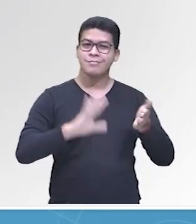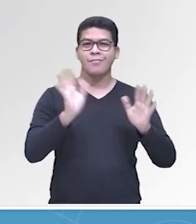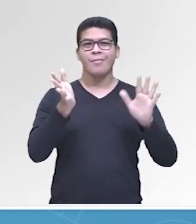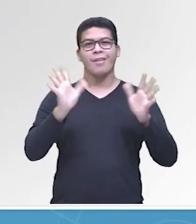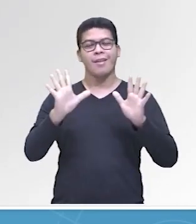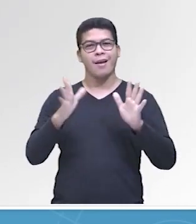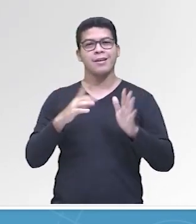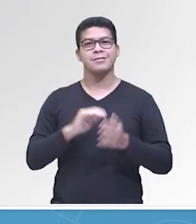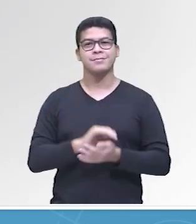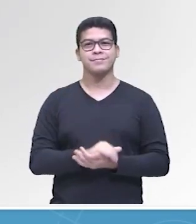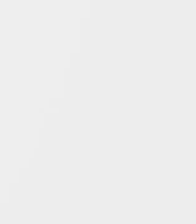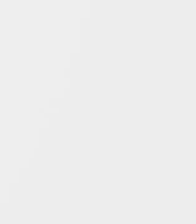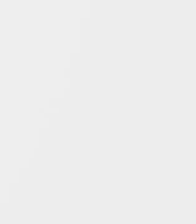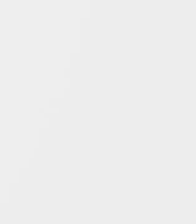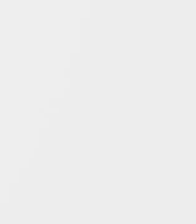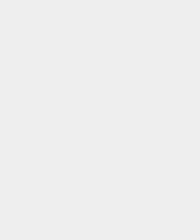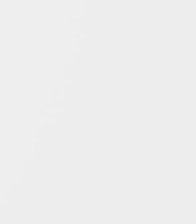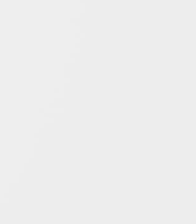gente fazer a correção.